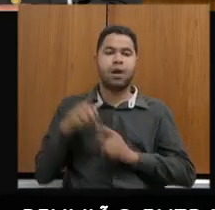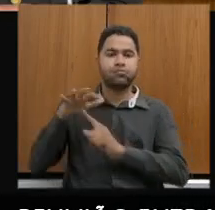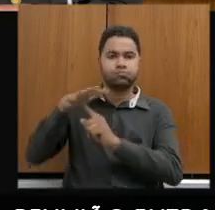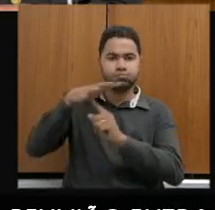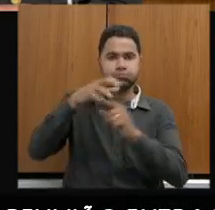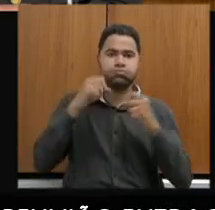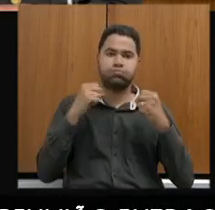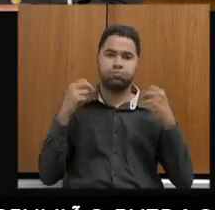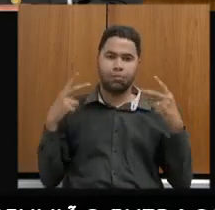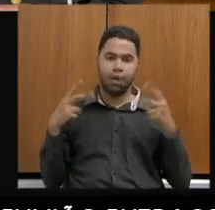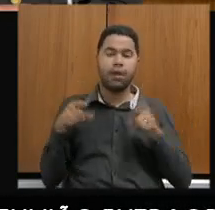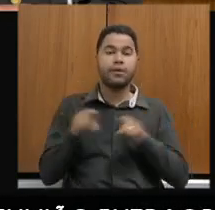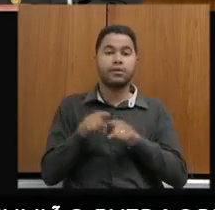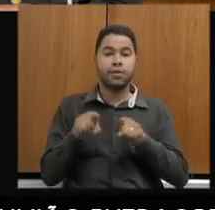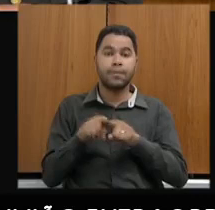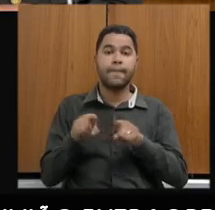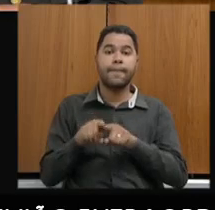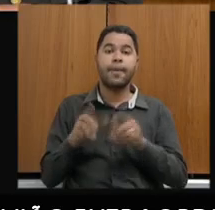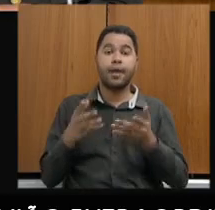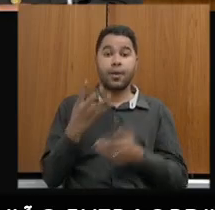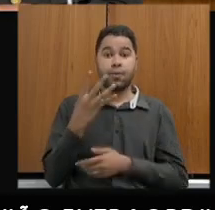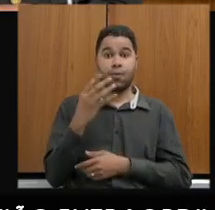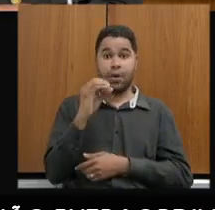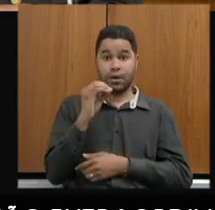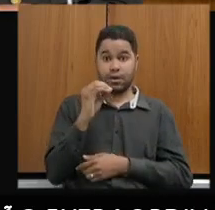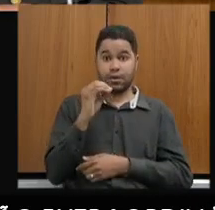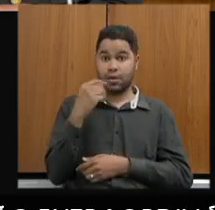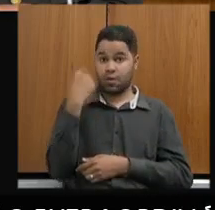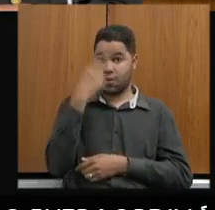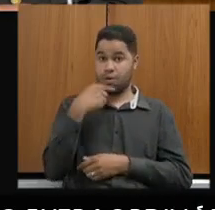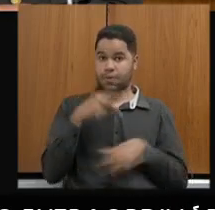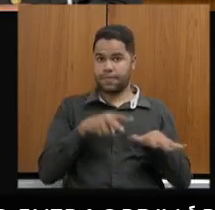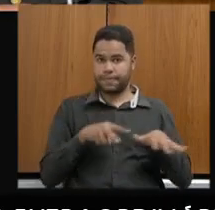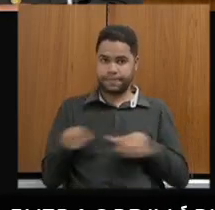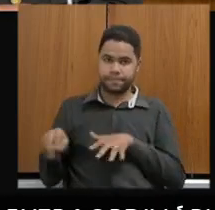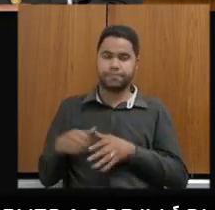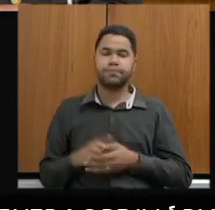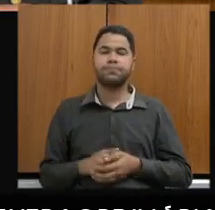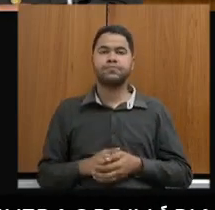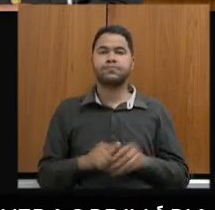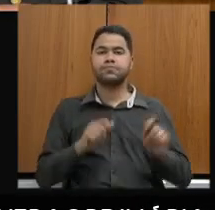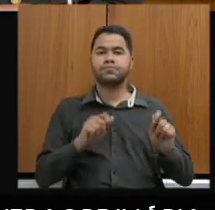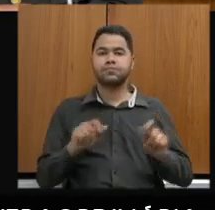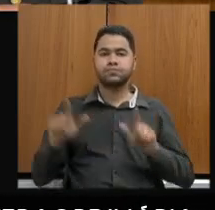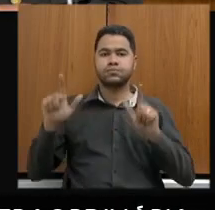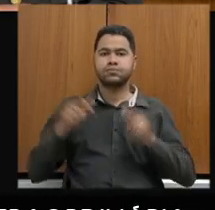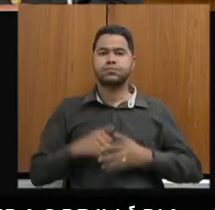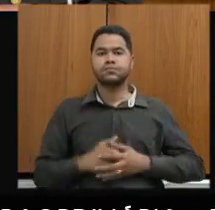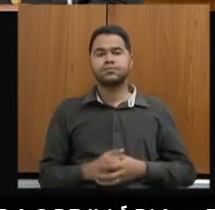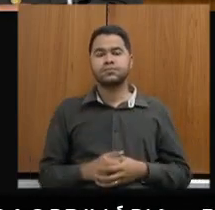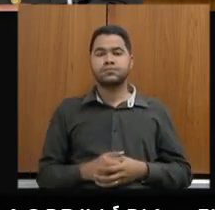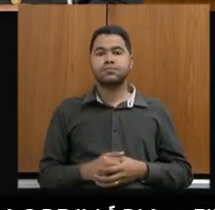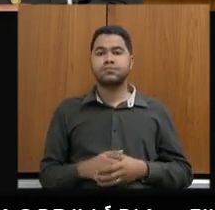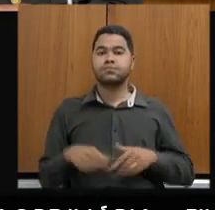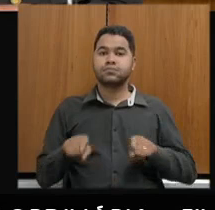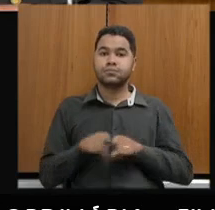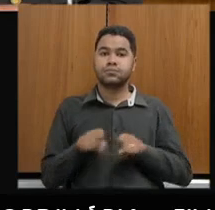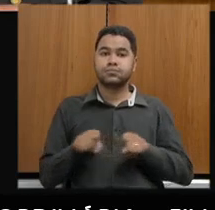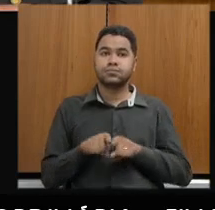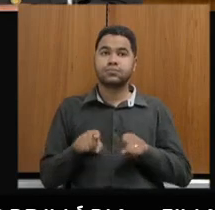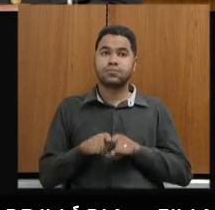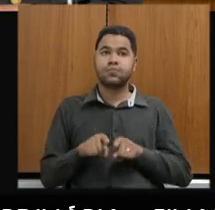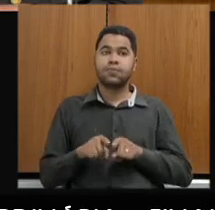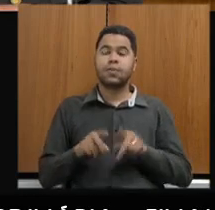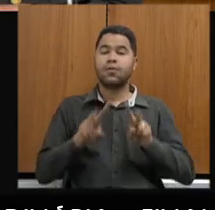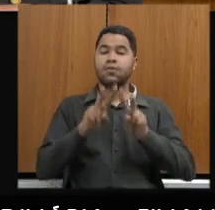finalmente essa questão das 40 horas semanais próximo e-book refere ao